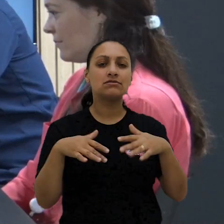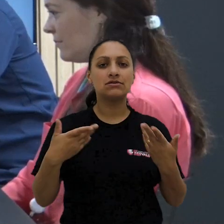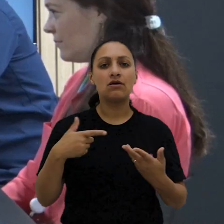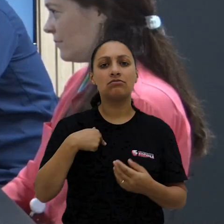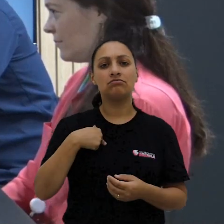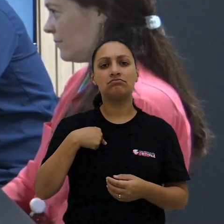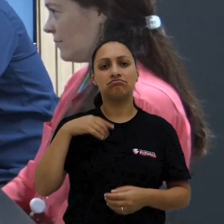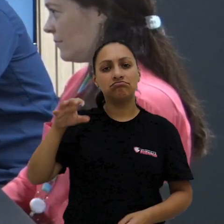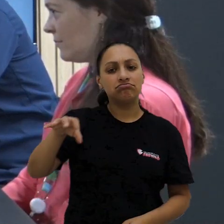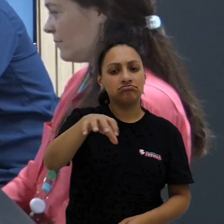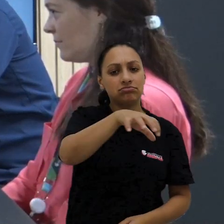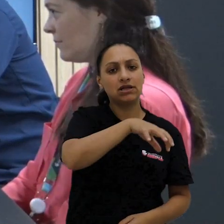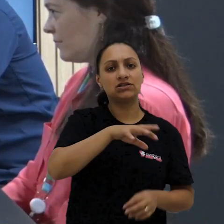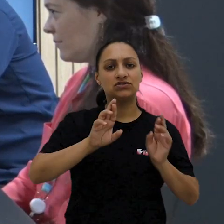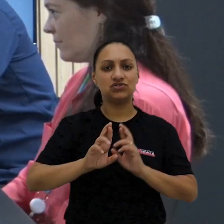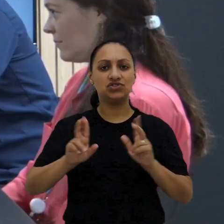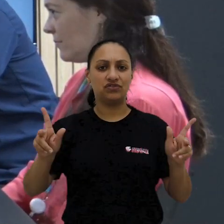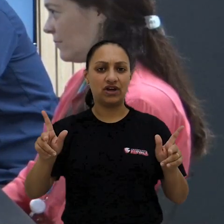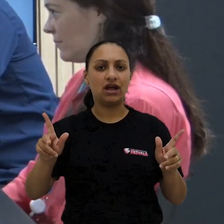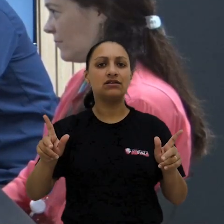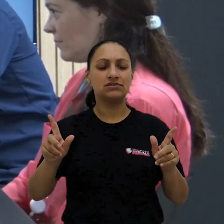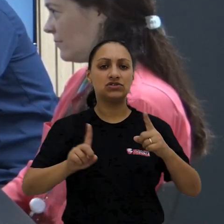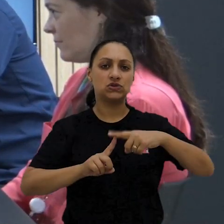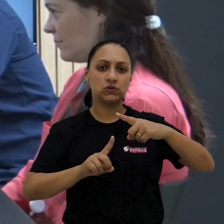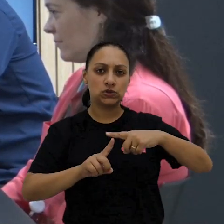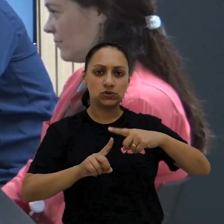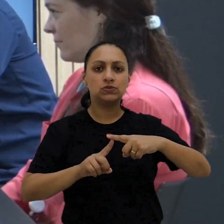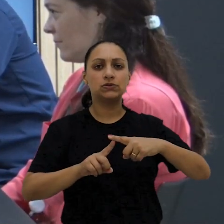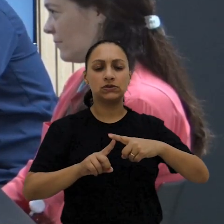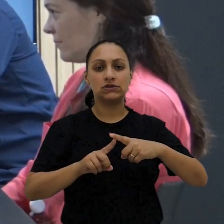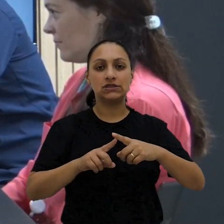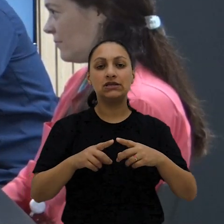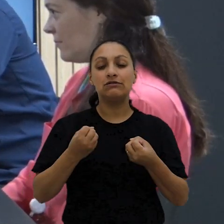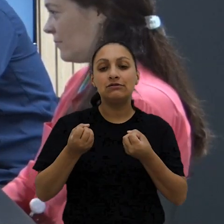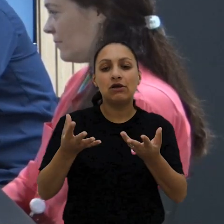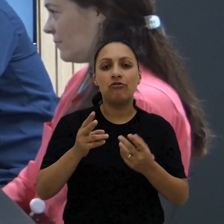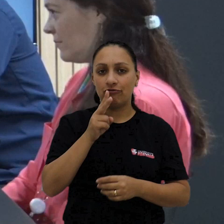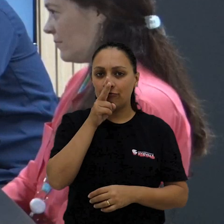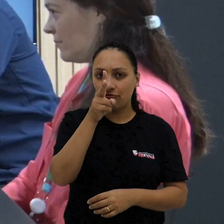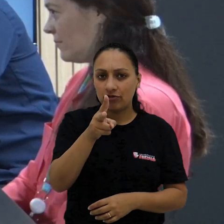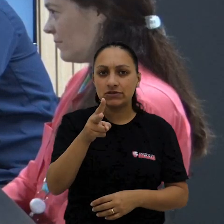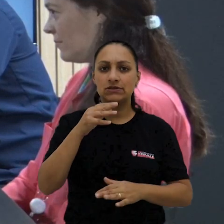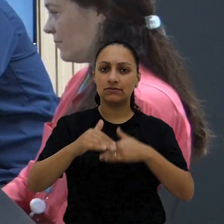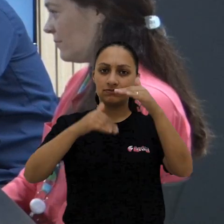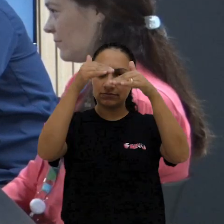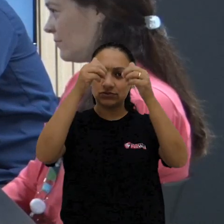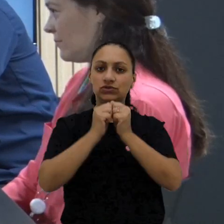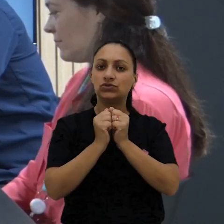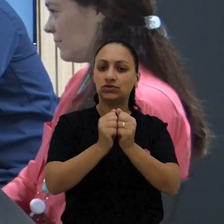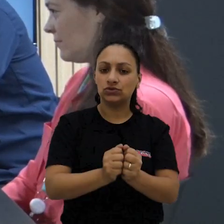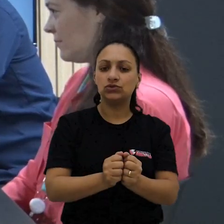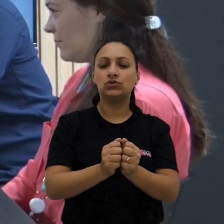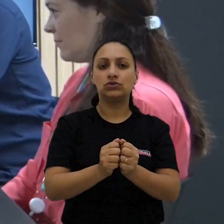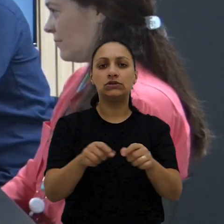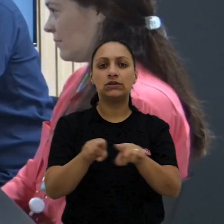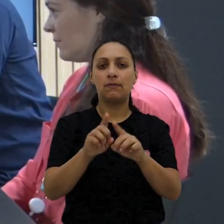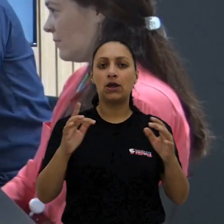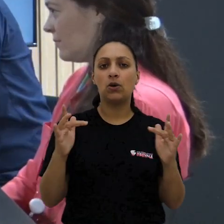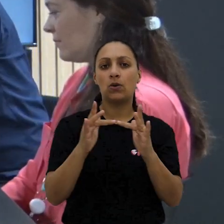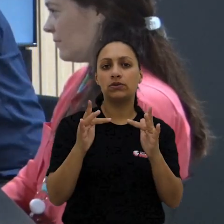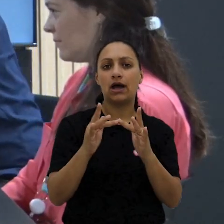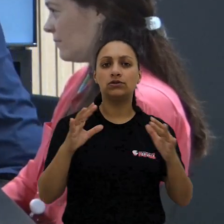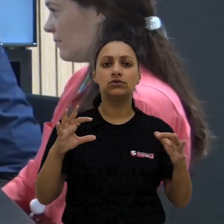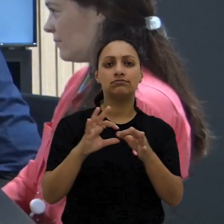são vários atores de diferentes naturezas que se fortalecem e crescem juntos, conectam para